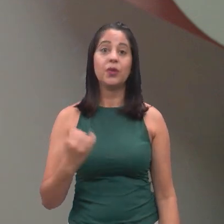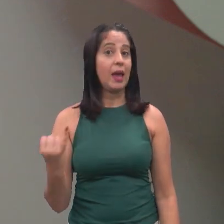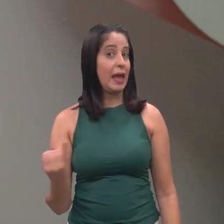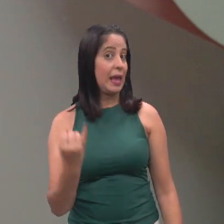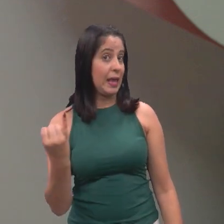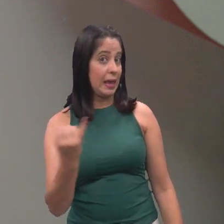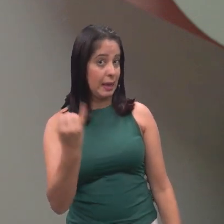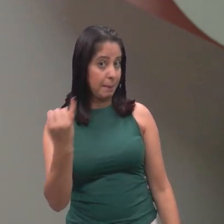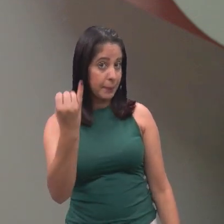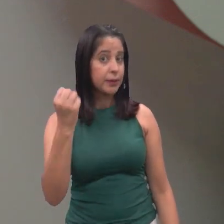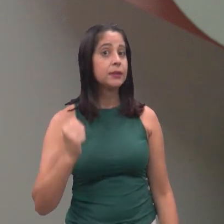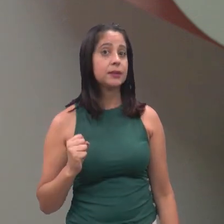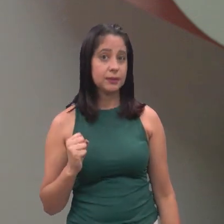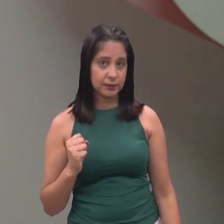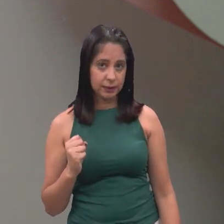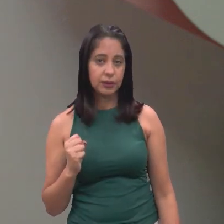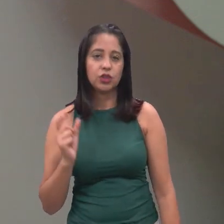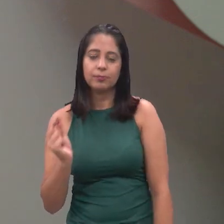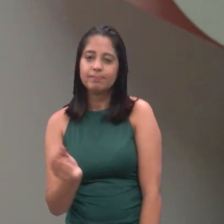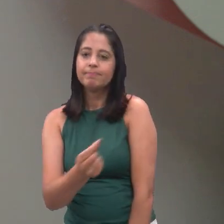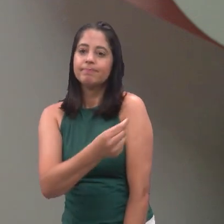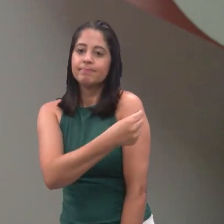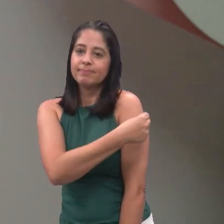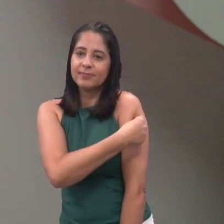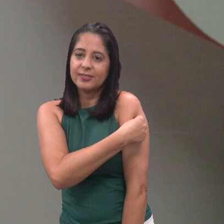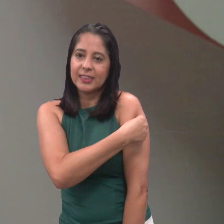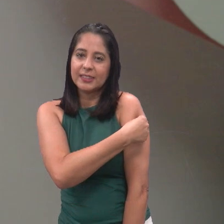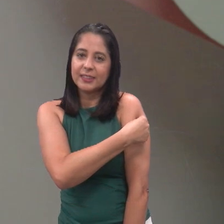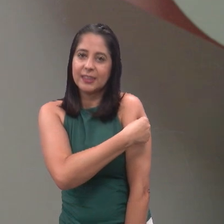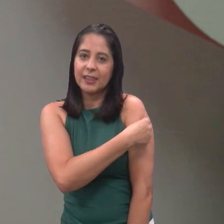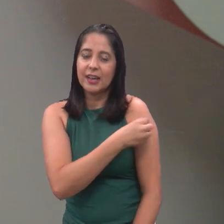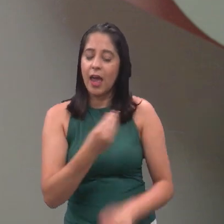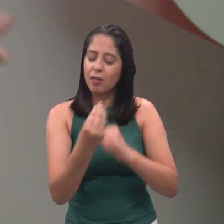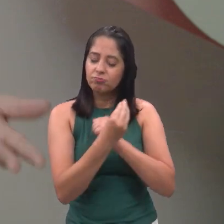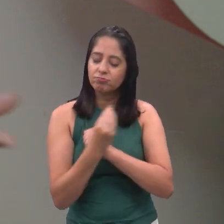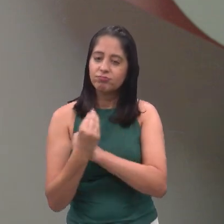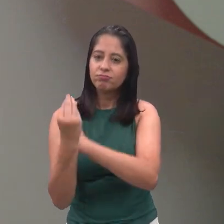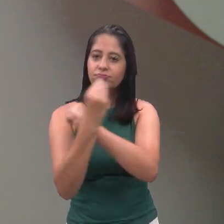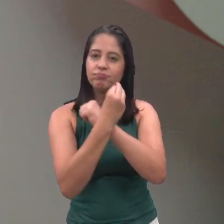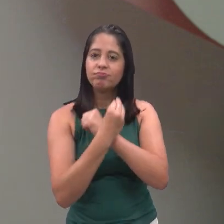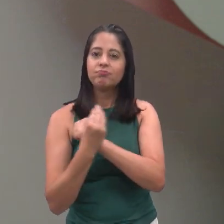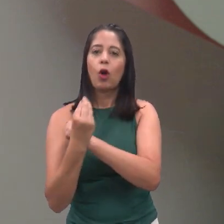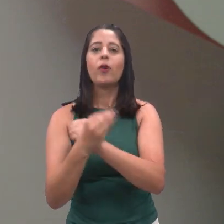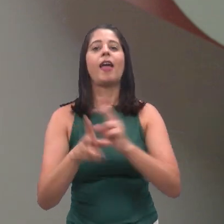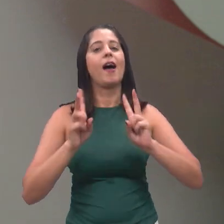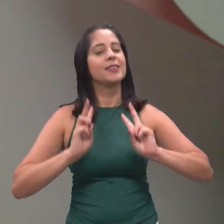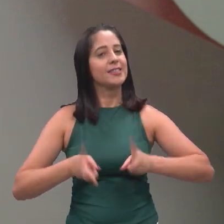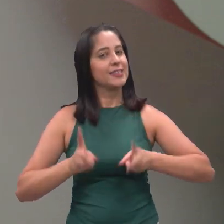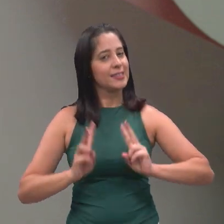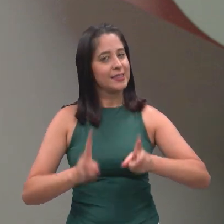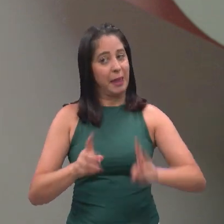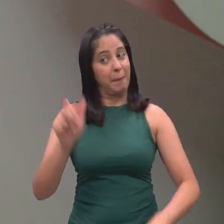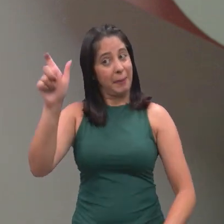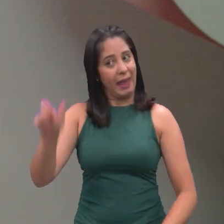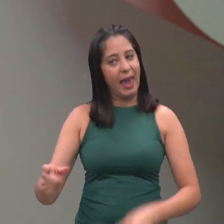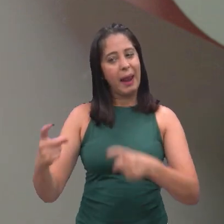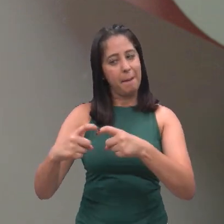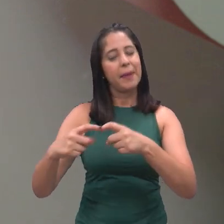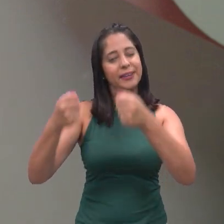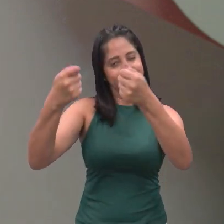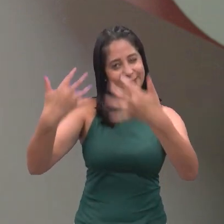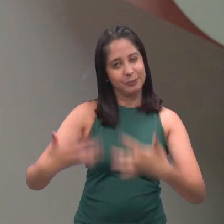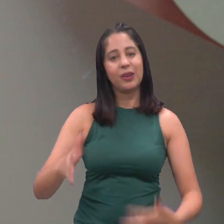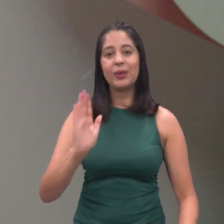importância da prevenção por meio das vacinas e dos cuidados diários que a doutora Natália muito bem explicou aqui durante o